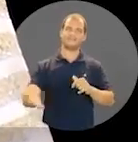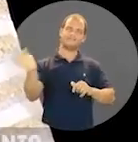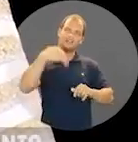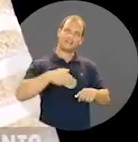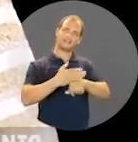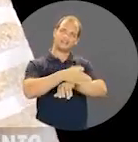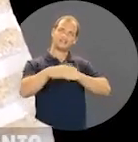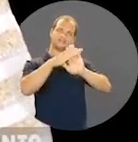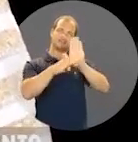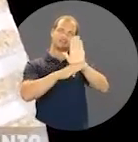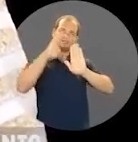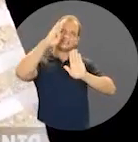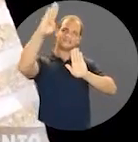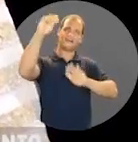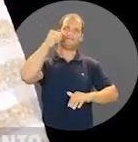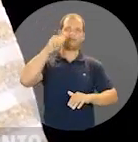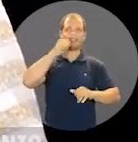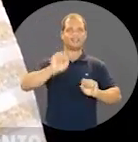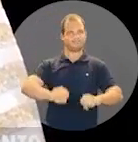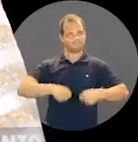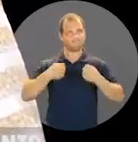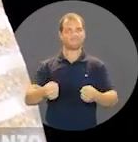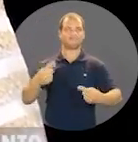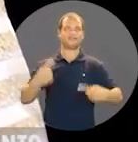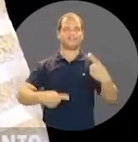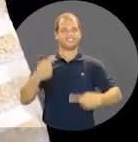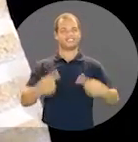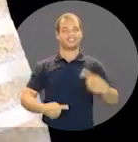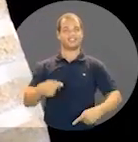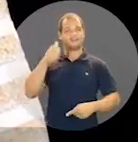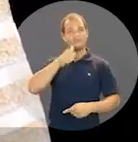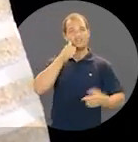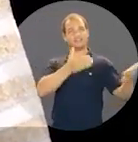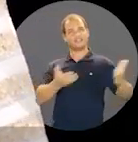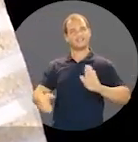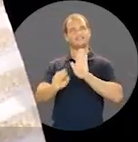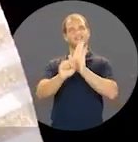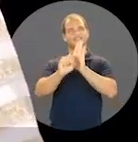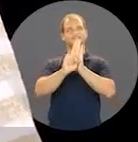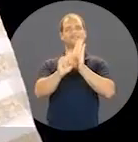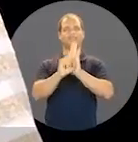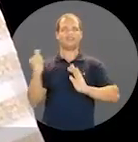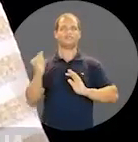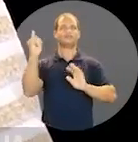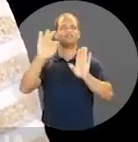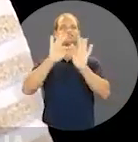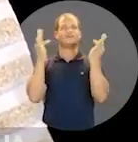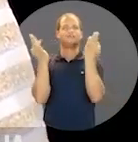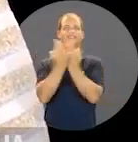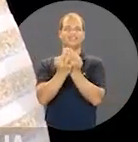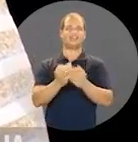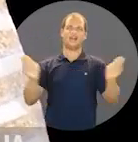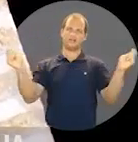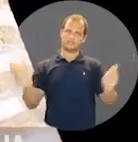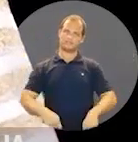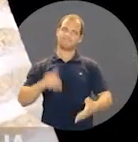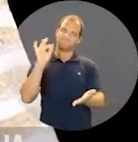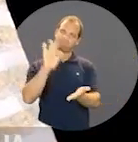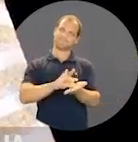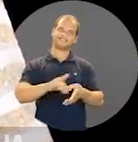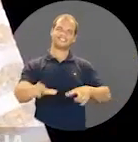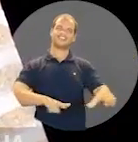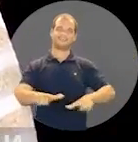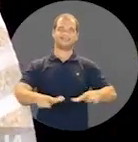de todos. Venha participar do nosso programa de fortalecimento da participação feminina na política. A mulher traz a